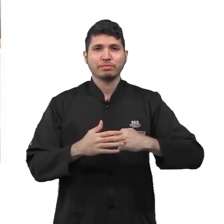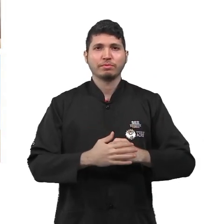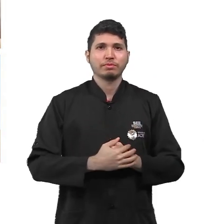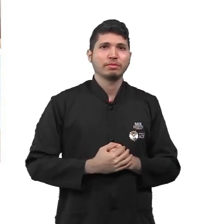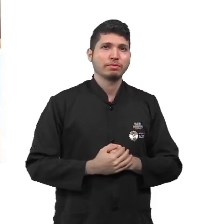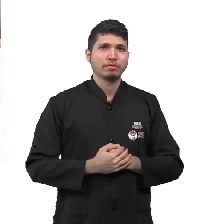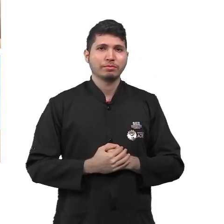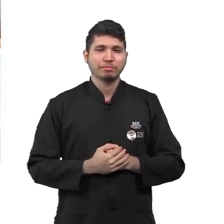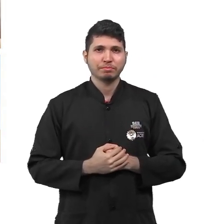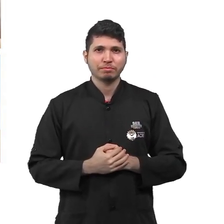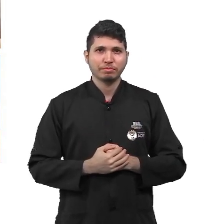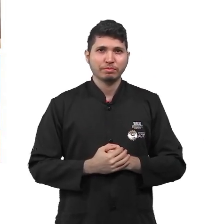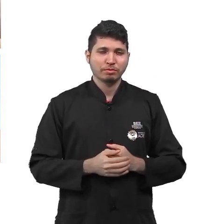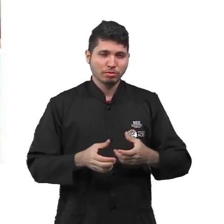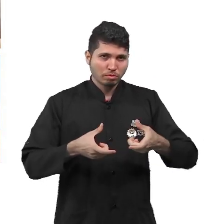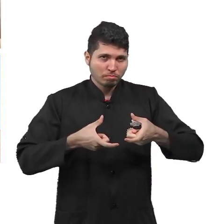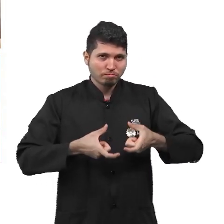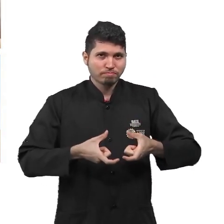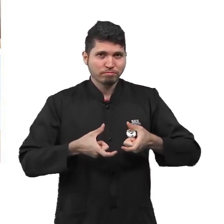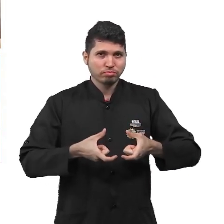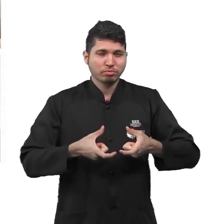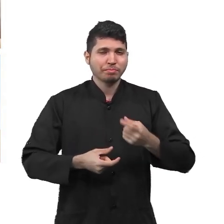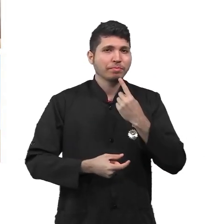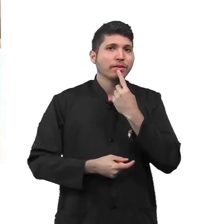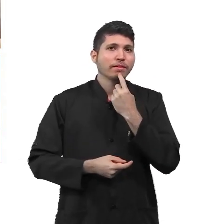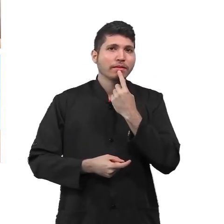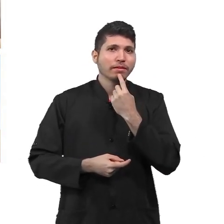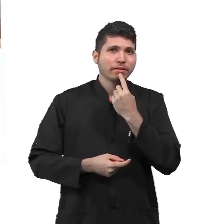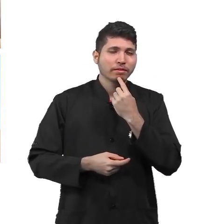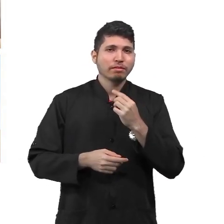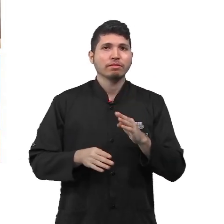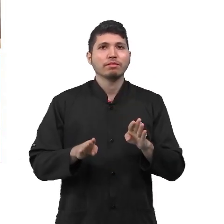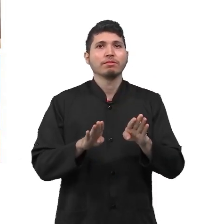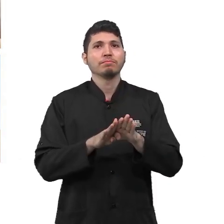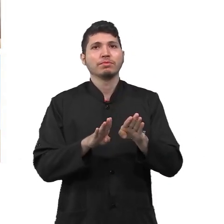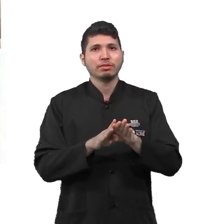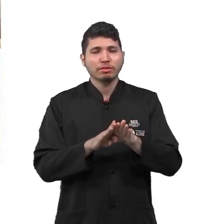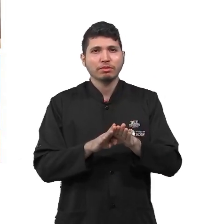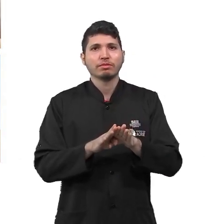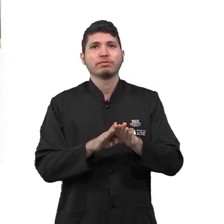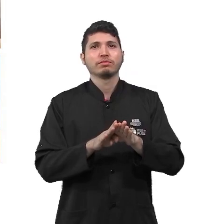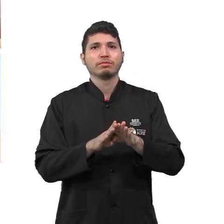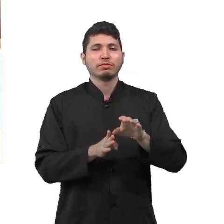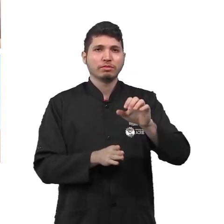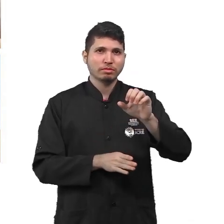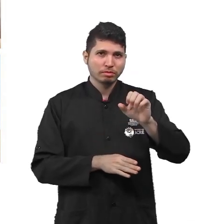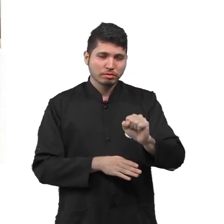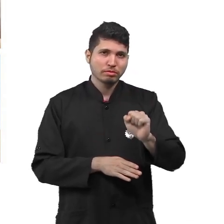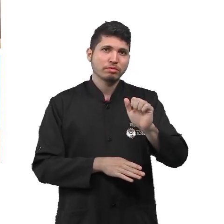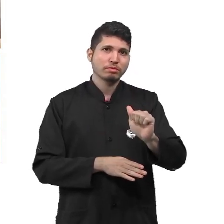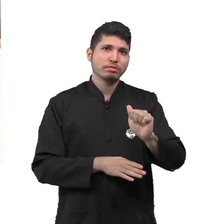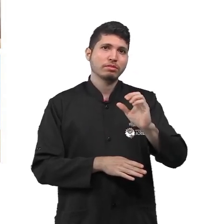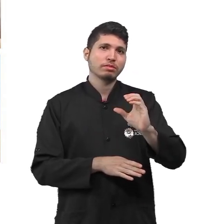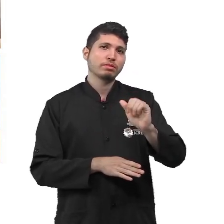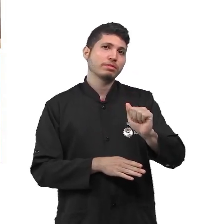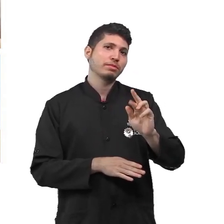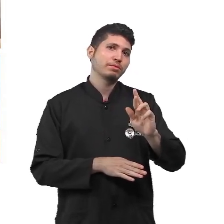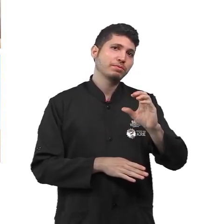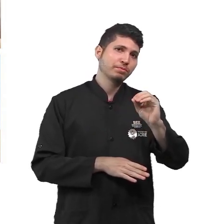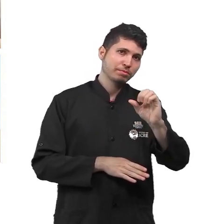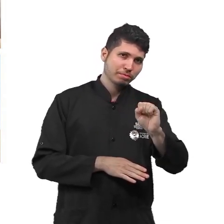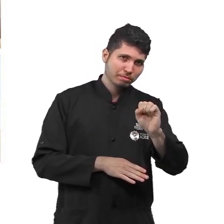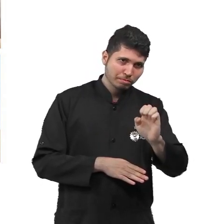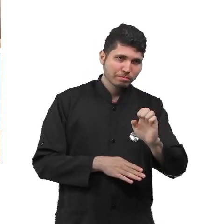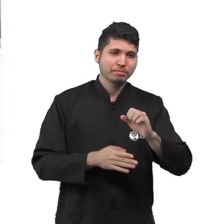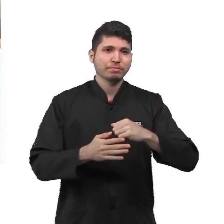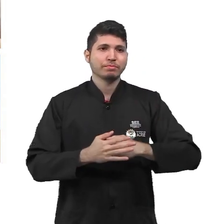a beterraba também é uma fonte ali da sacarose. Nós temos a lactose, que é